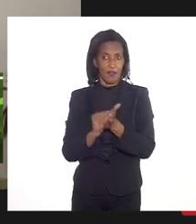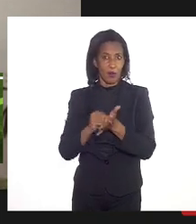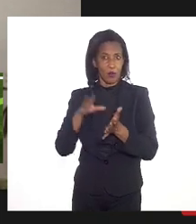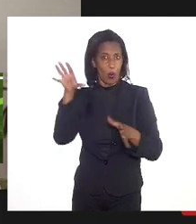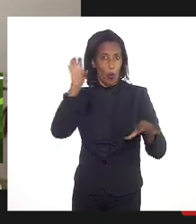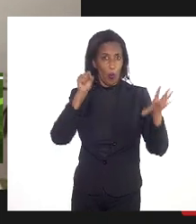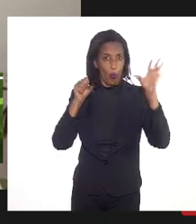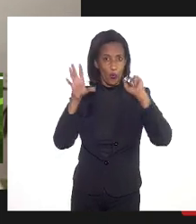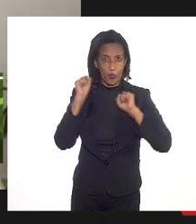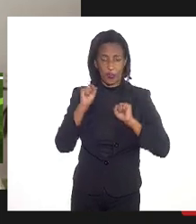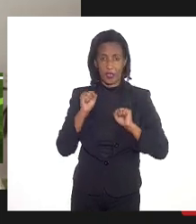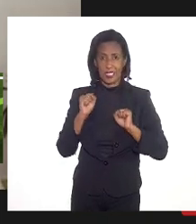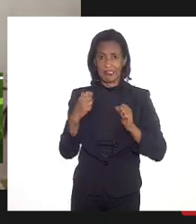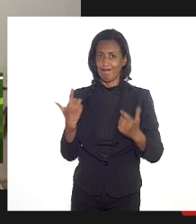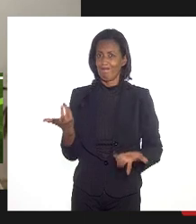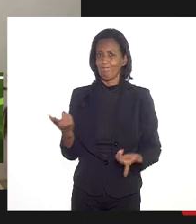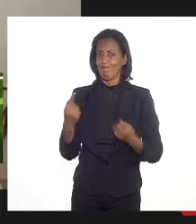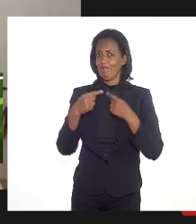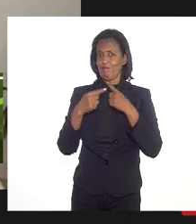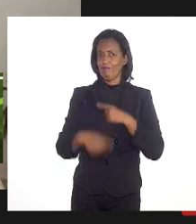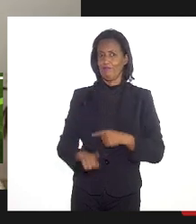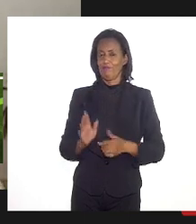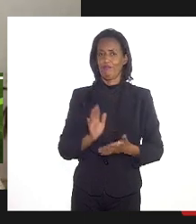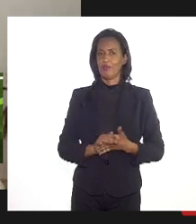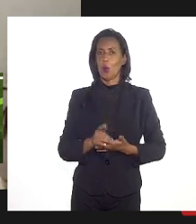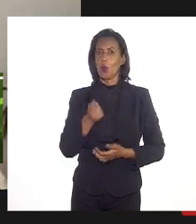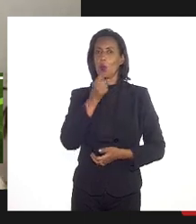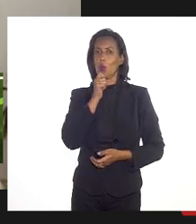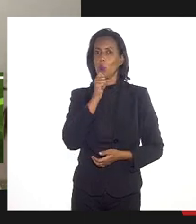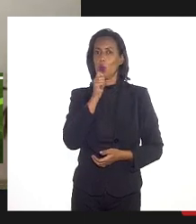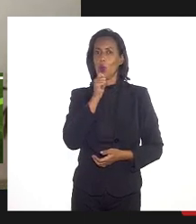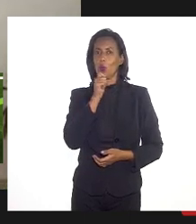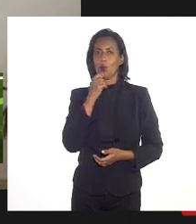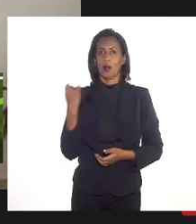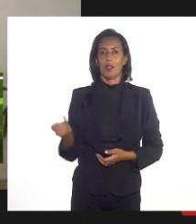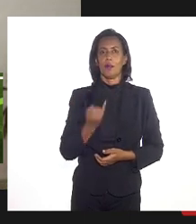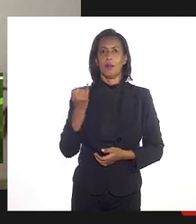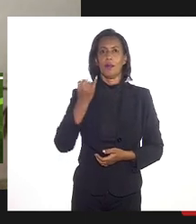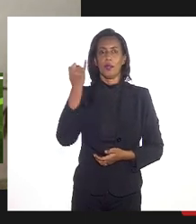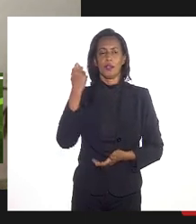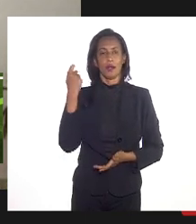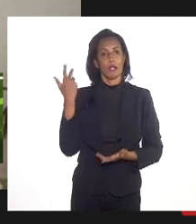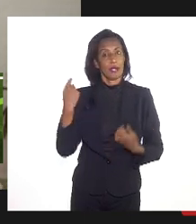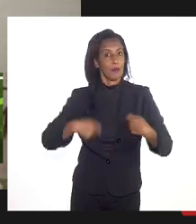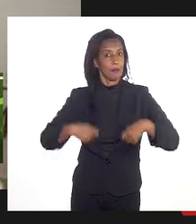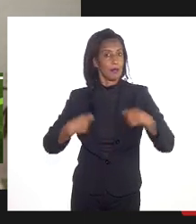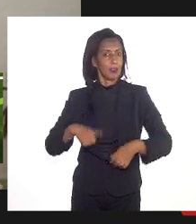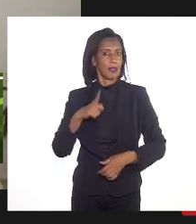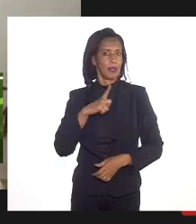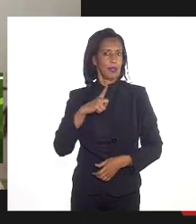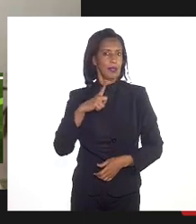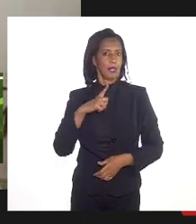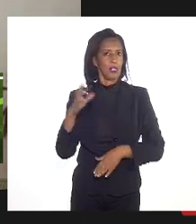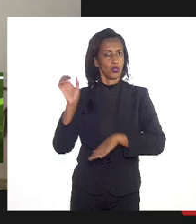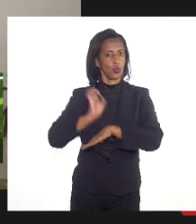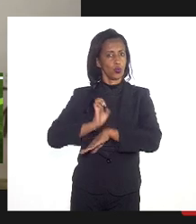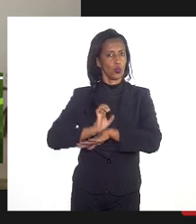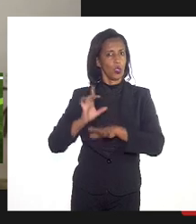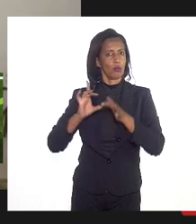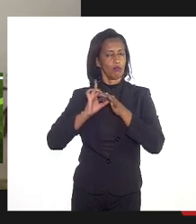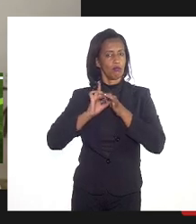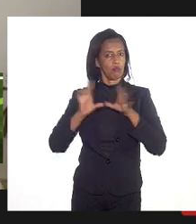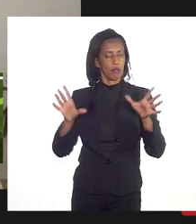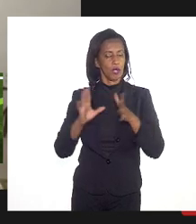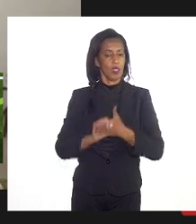população, não faz qualquer sentido. Não tem a prerrogativa que se deveria ter de um Estado democrático de